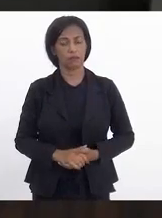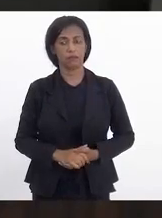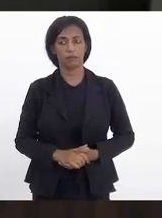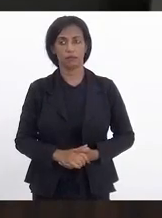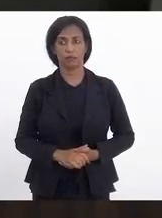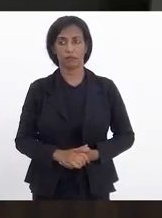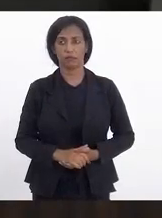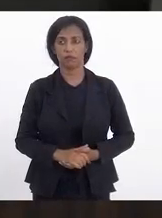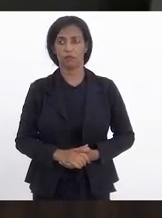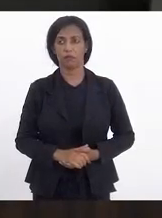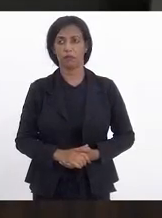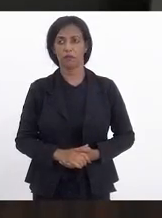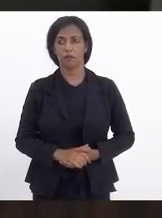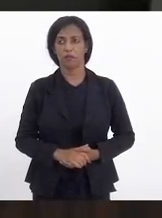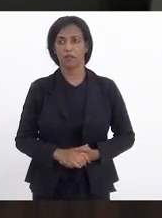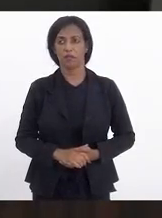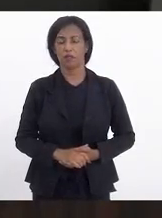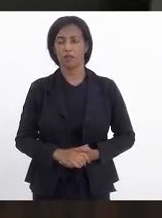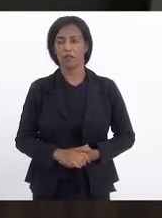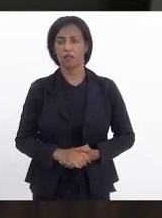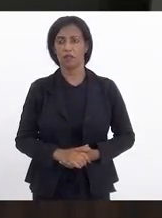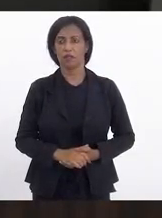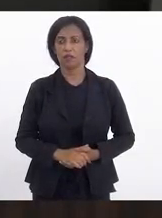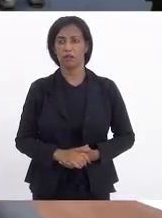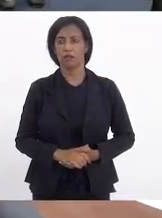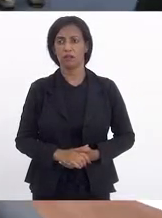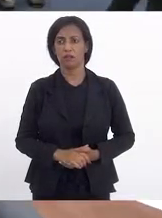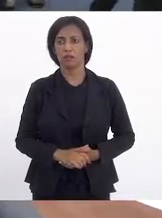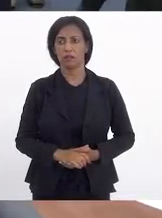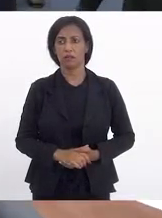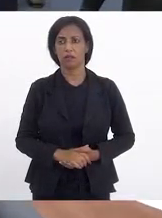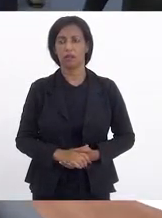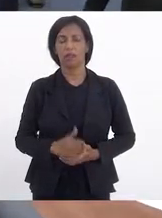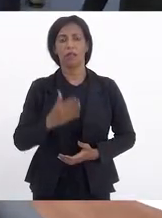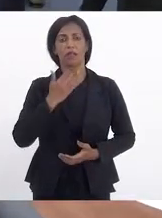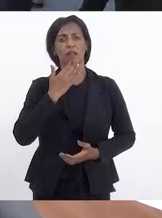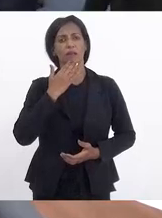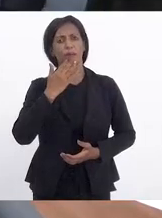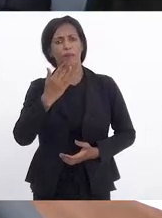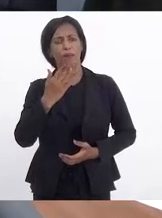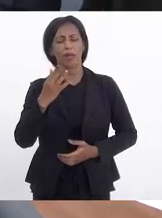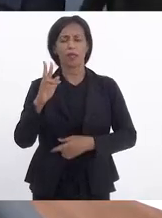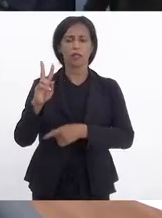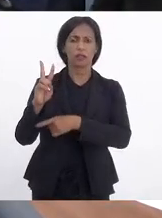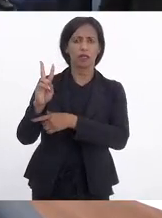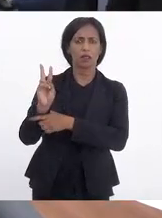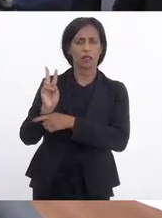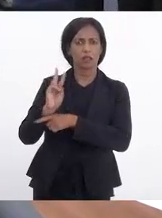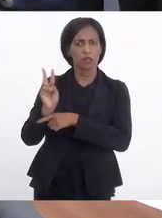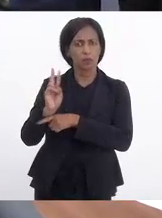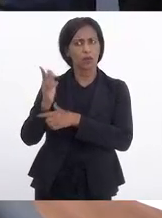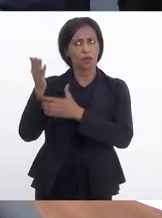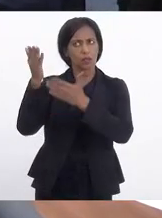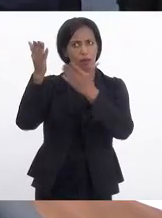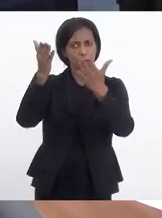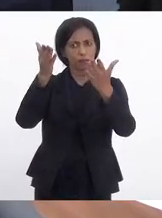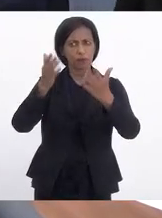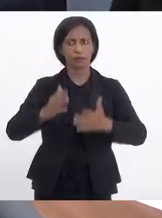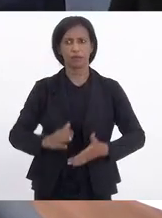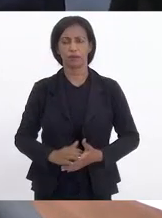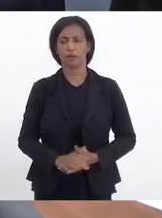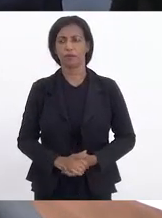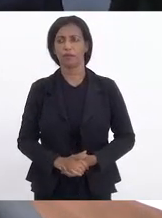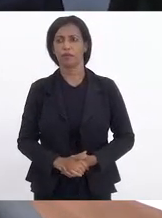fica na galeria o senhor presidente só falta atenção a senhora Presidente